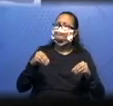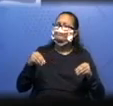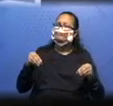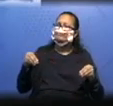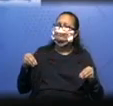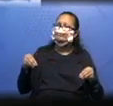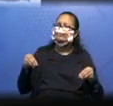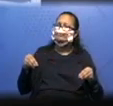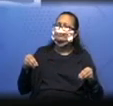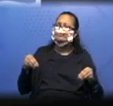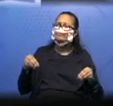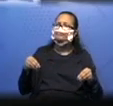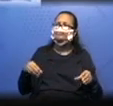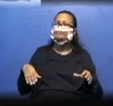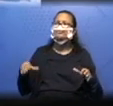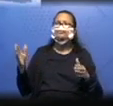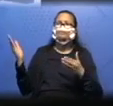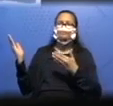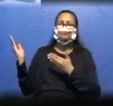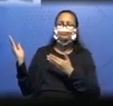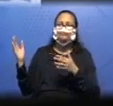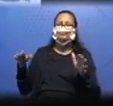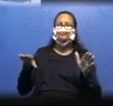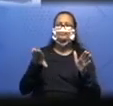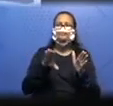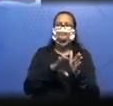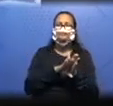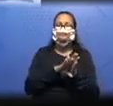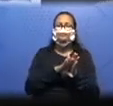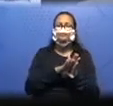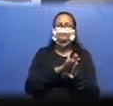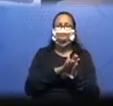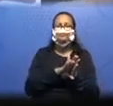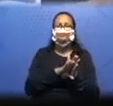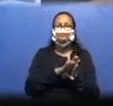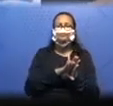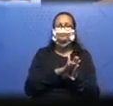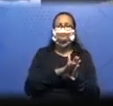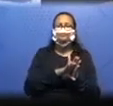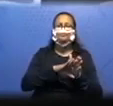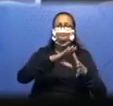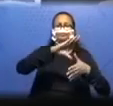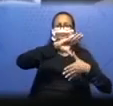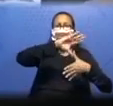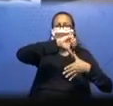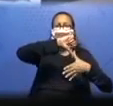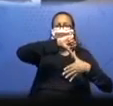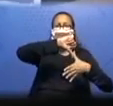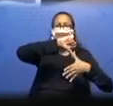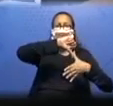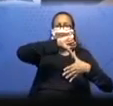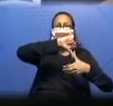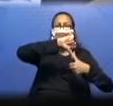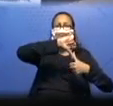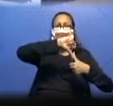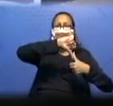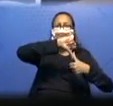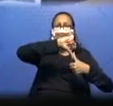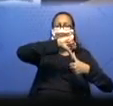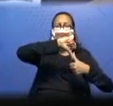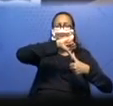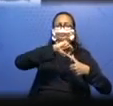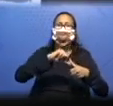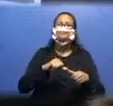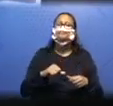incas, maias, astecas, né? Porque eles foram chegando, e aqui na América do Sul, gente, onde